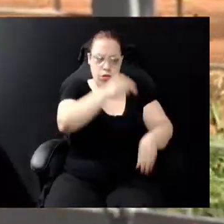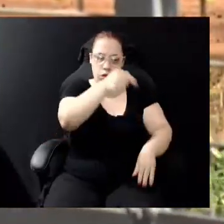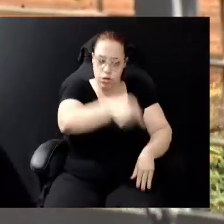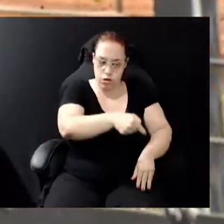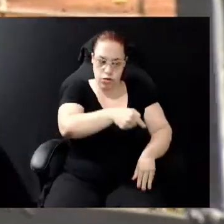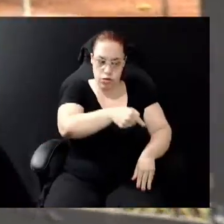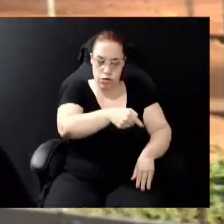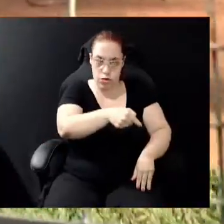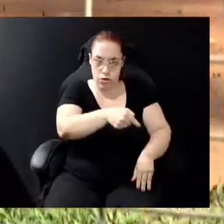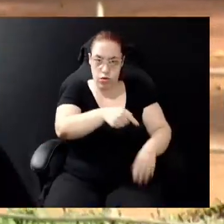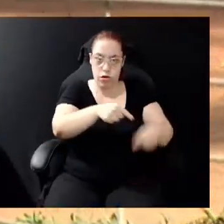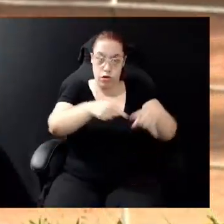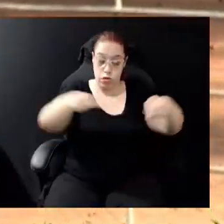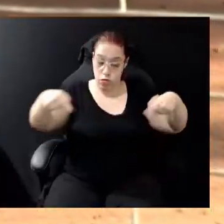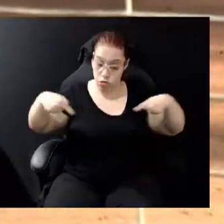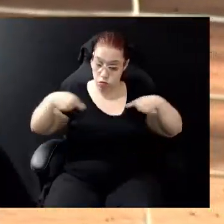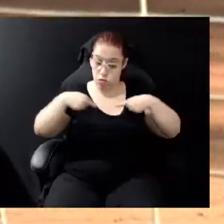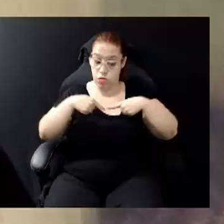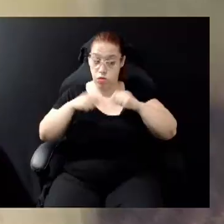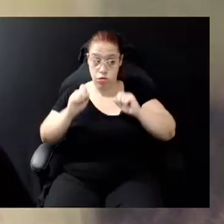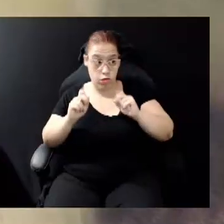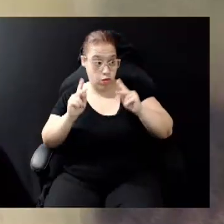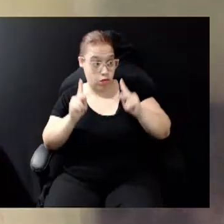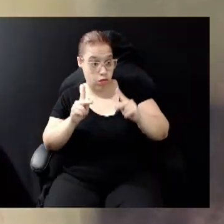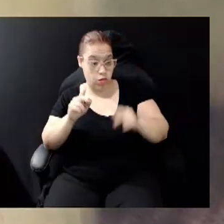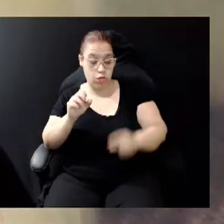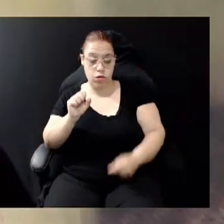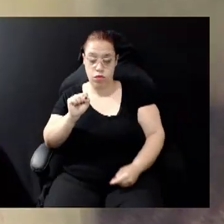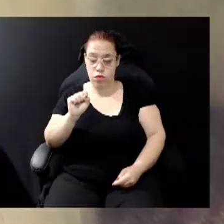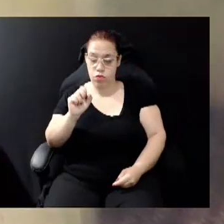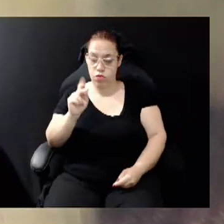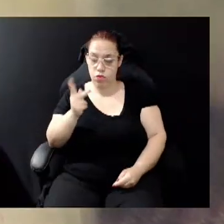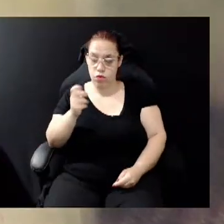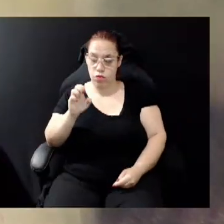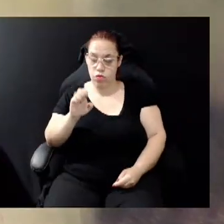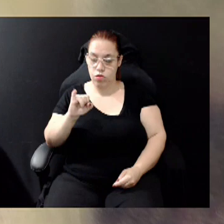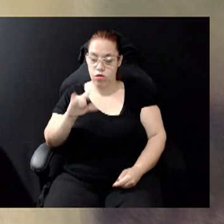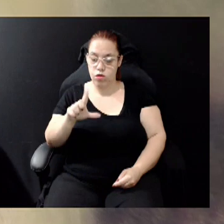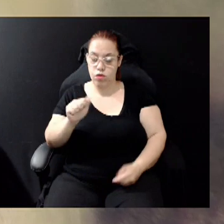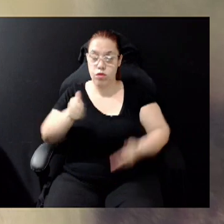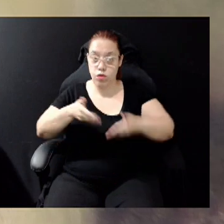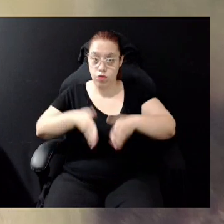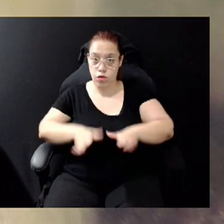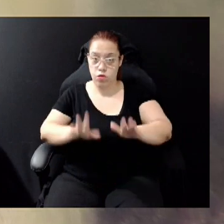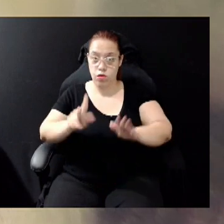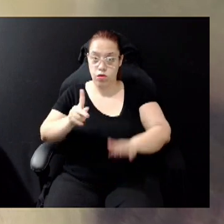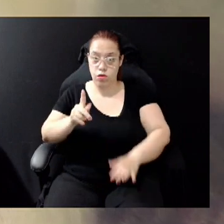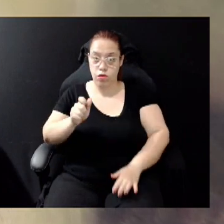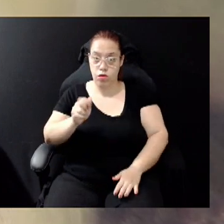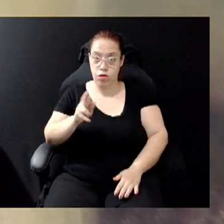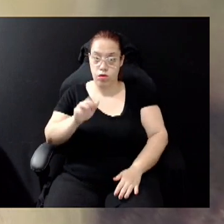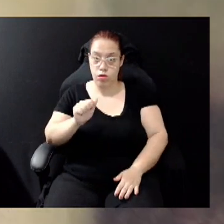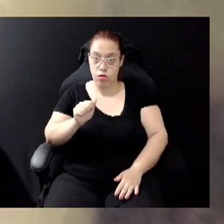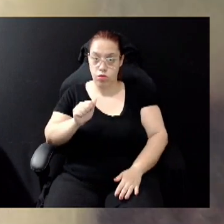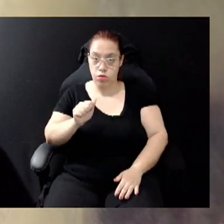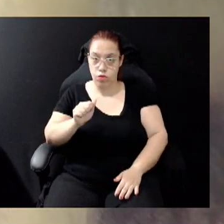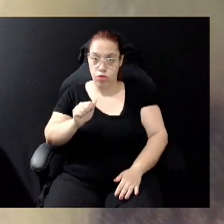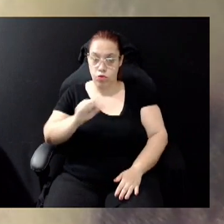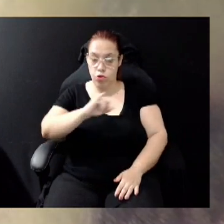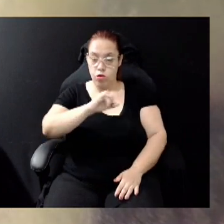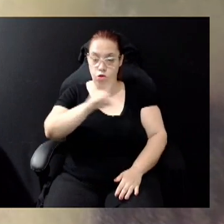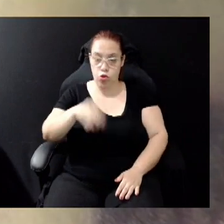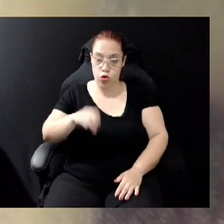plantel, tá? A Sheila ela nasceu lá no Pará, no Zoo de Carajás, é um zoo